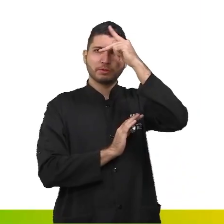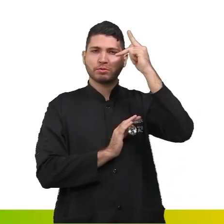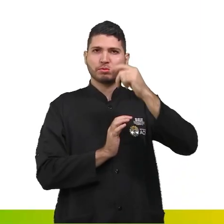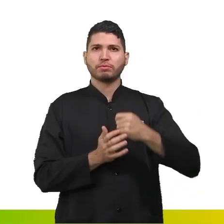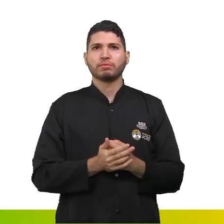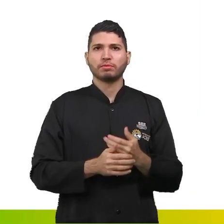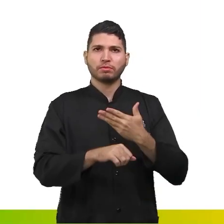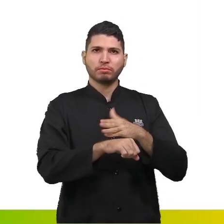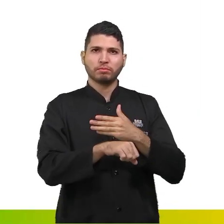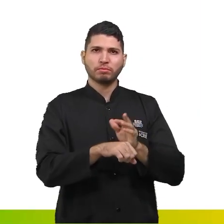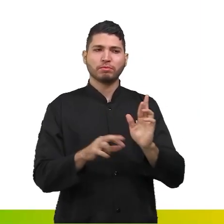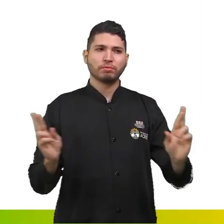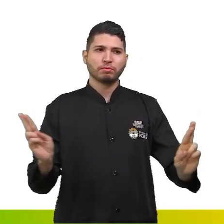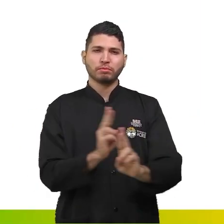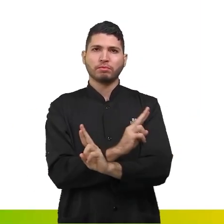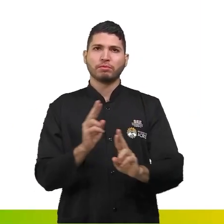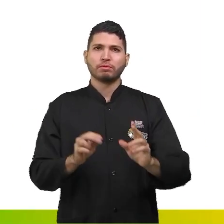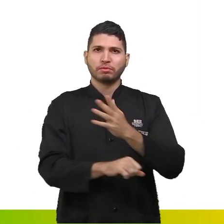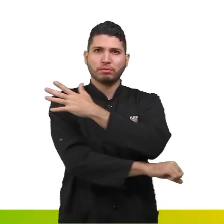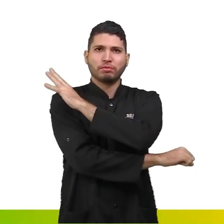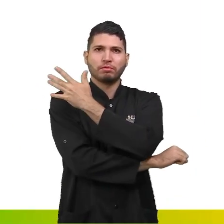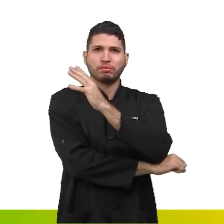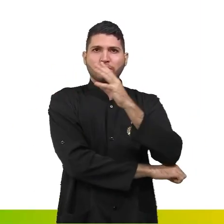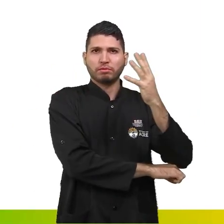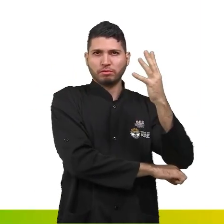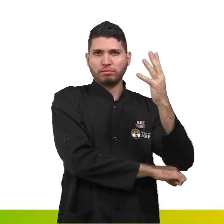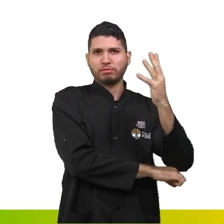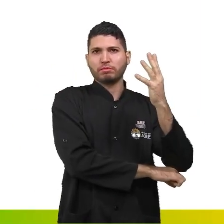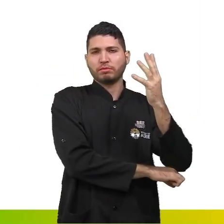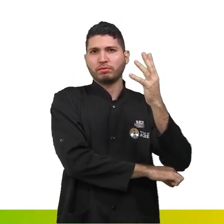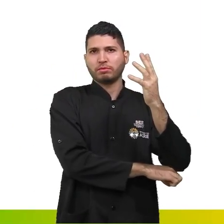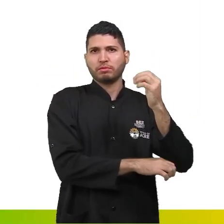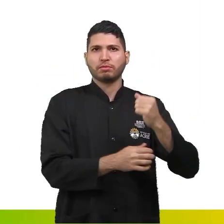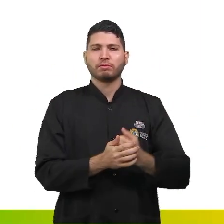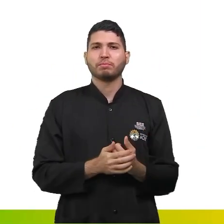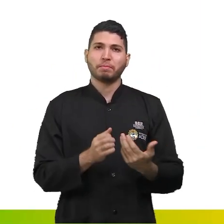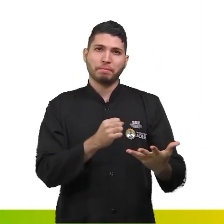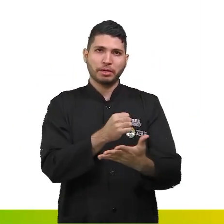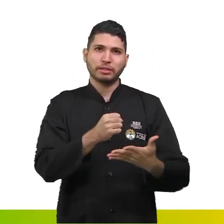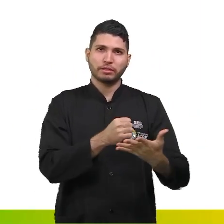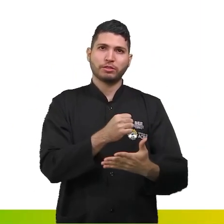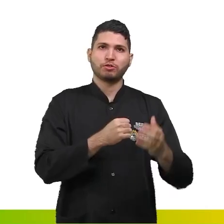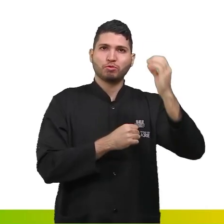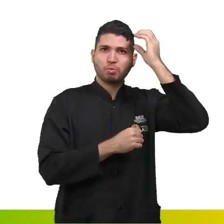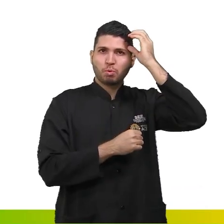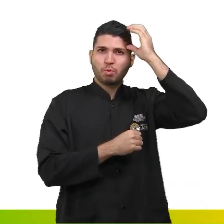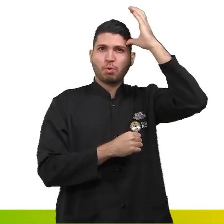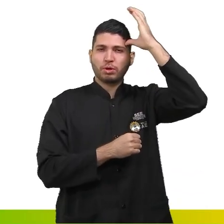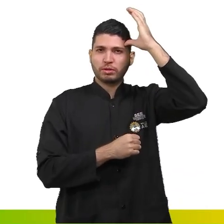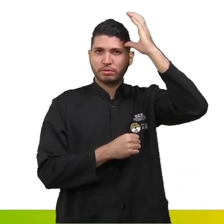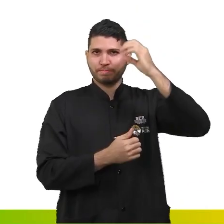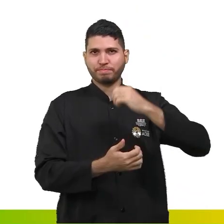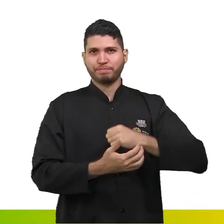prática e a relação com a natureza como fontes de conhecimento.